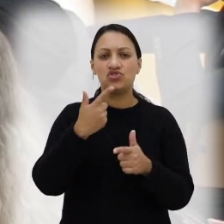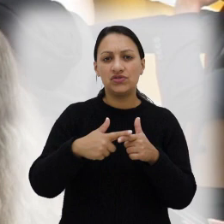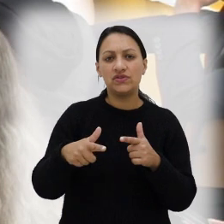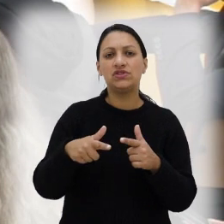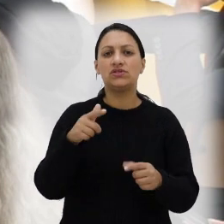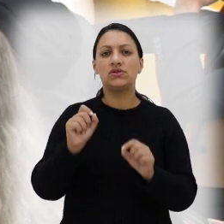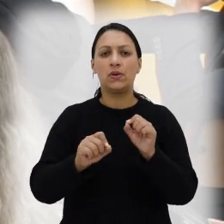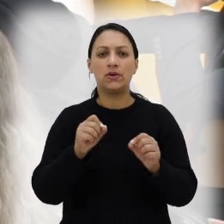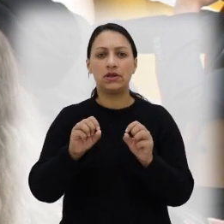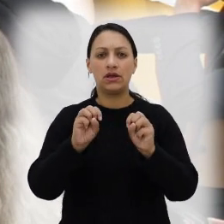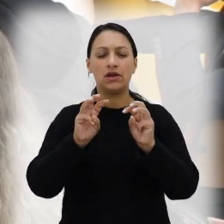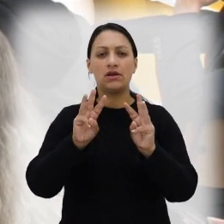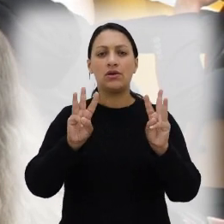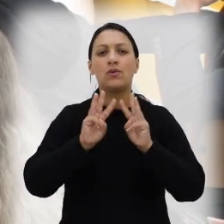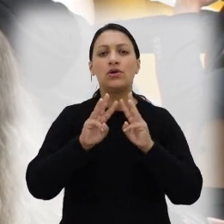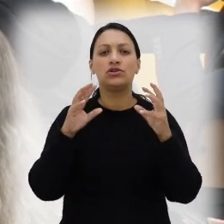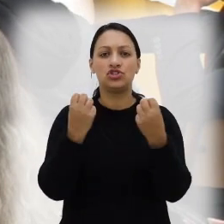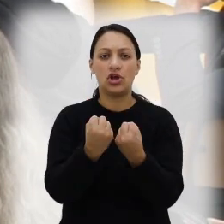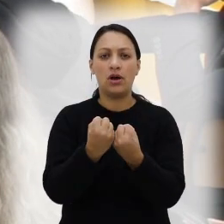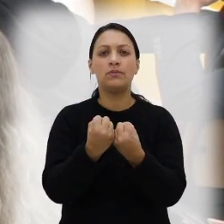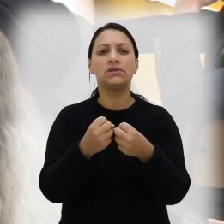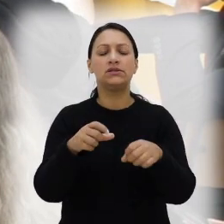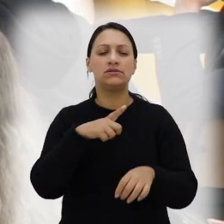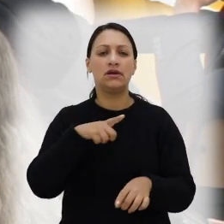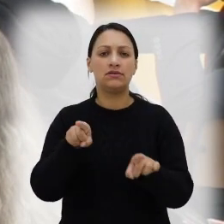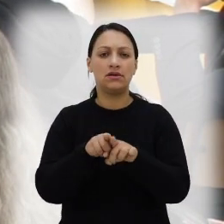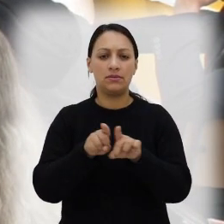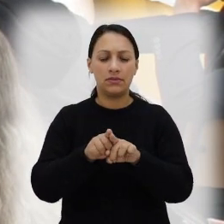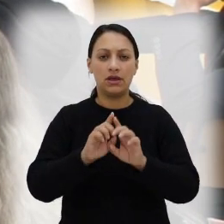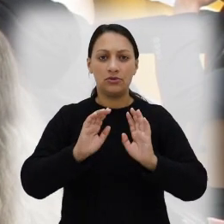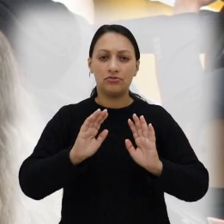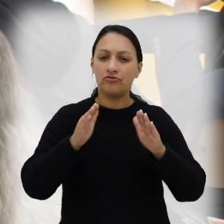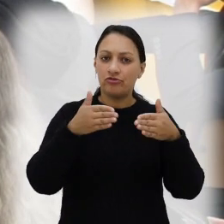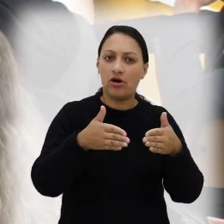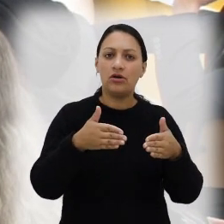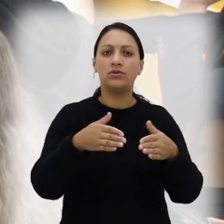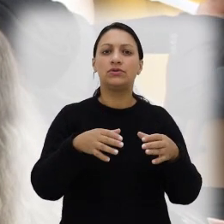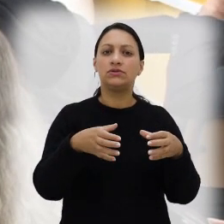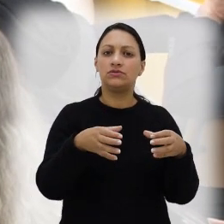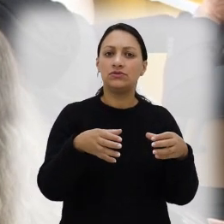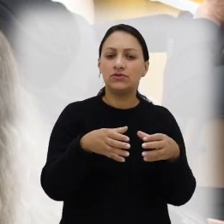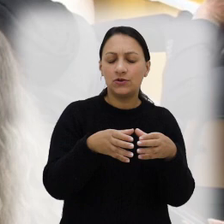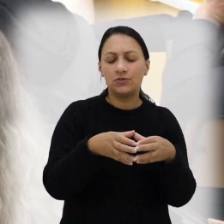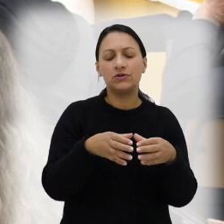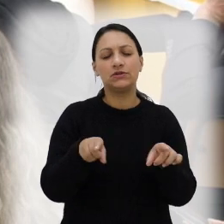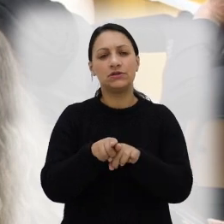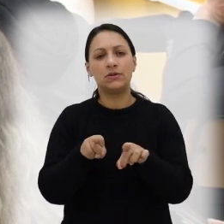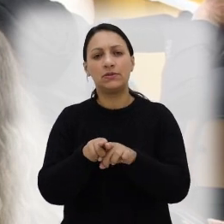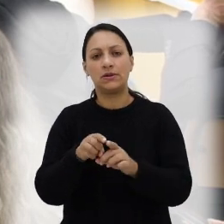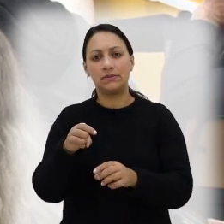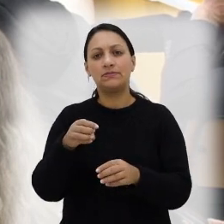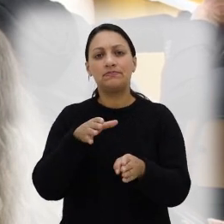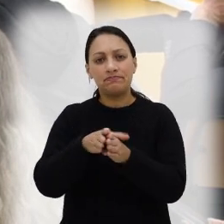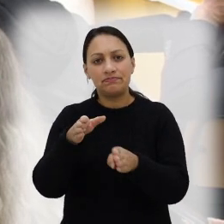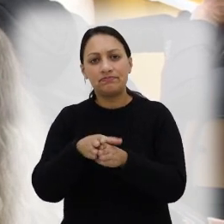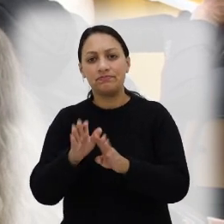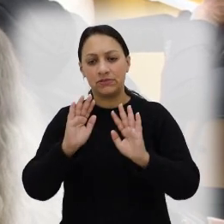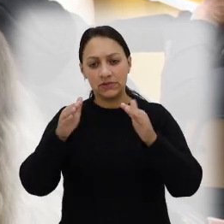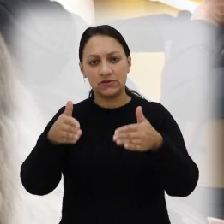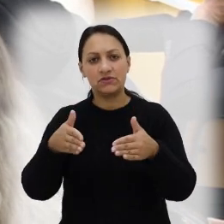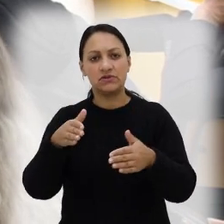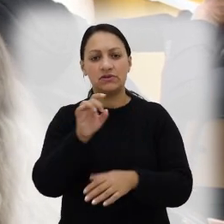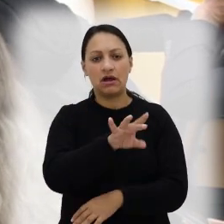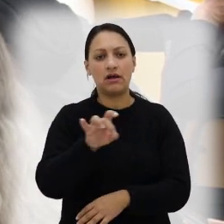entre workshops, que aí tem que ter uma dedicação naquele turno, e depois mentorias e mentorias específicas de cada